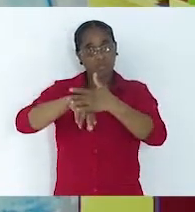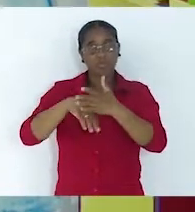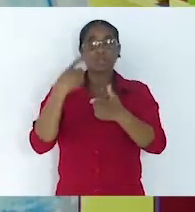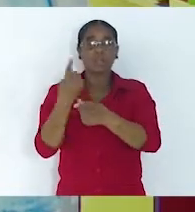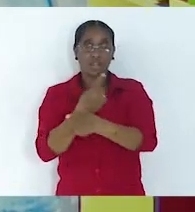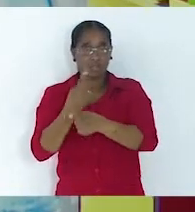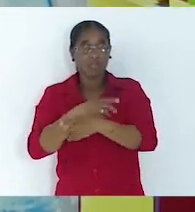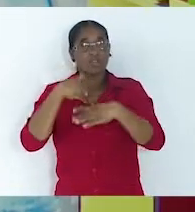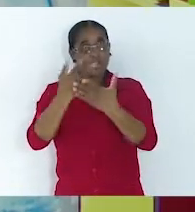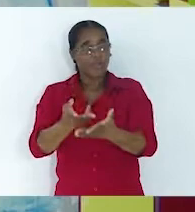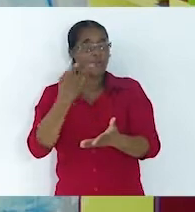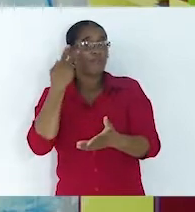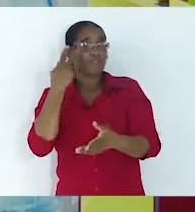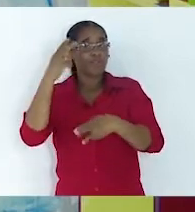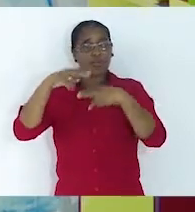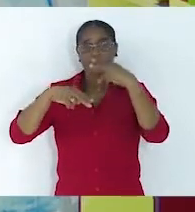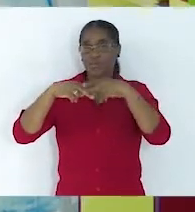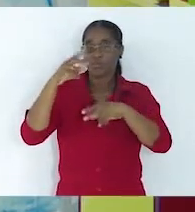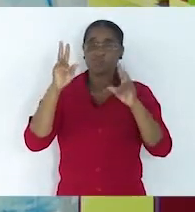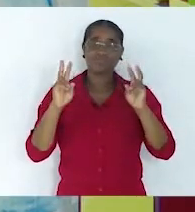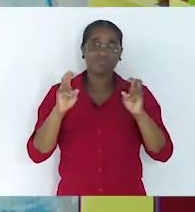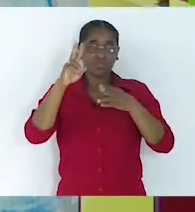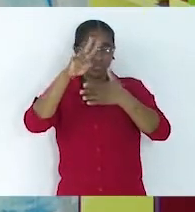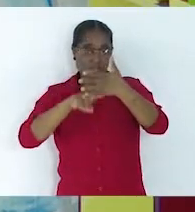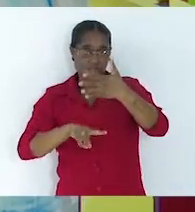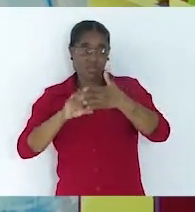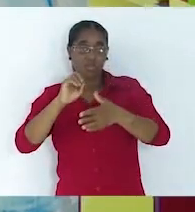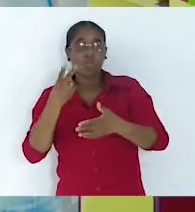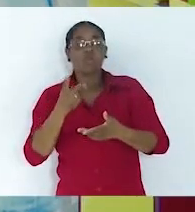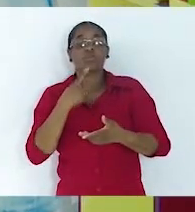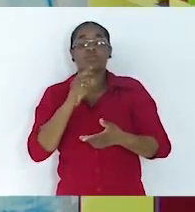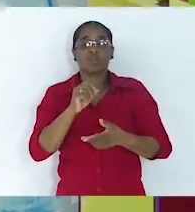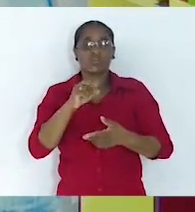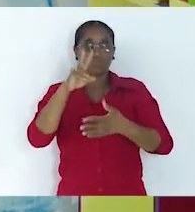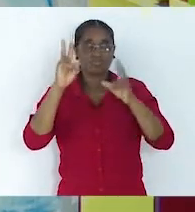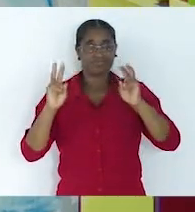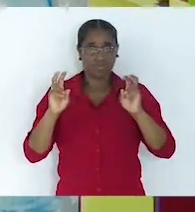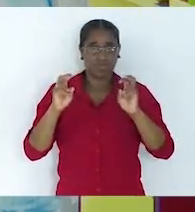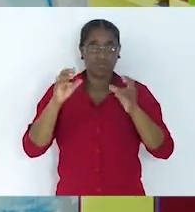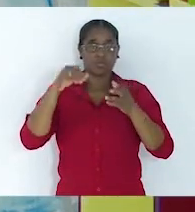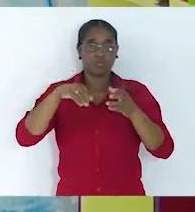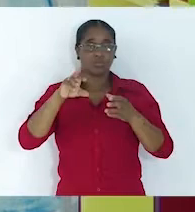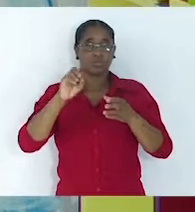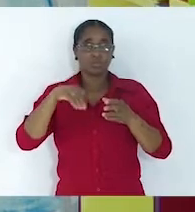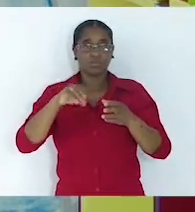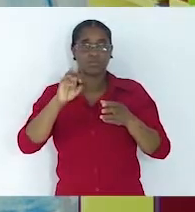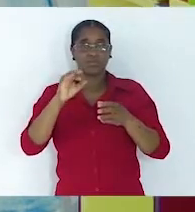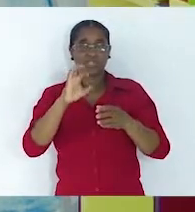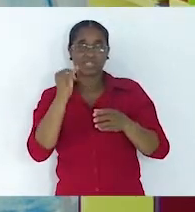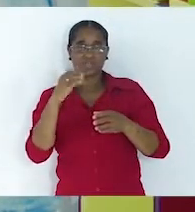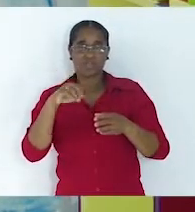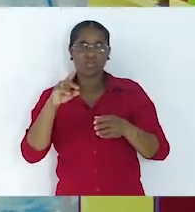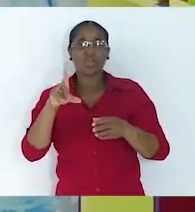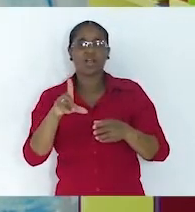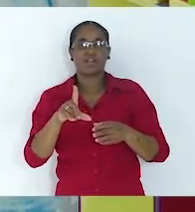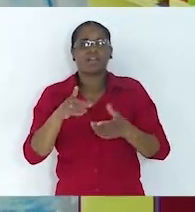vida, constroem o conteúdo do texto, ou então aquilo que nós chamamos de conteúdo proposicional. Ok? Então, o que é que são